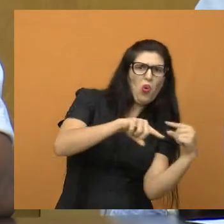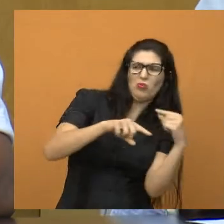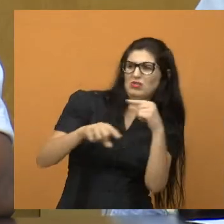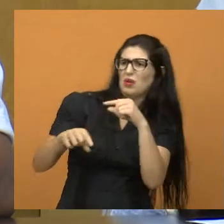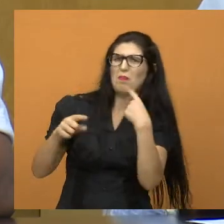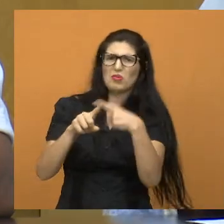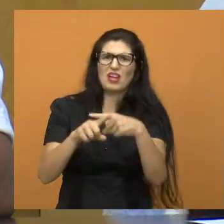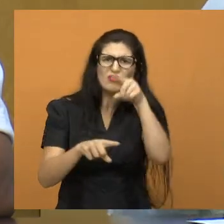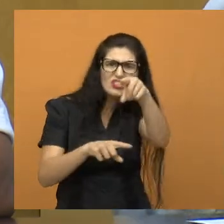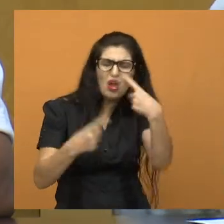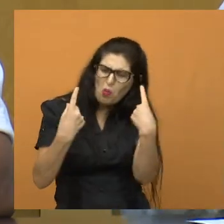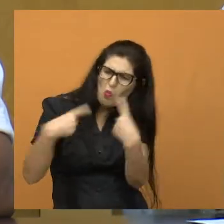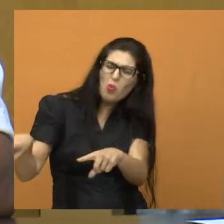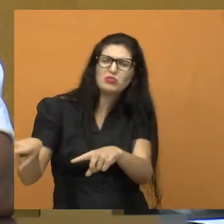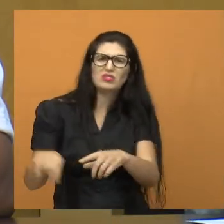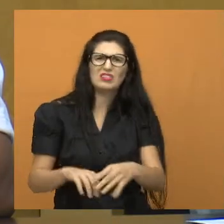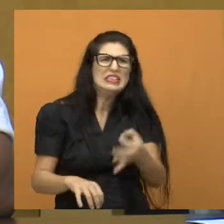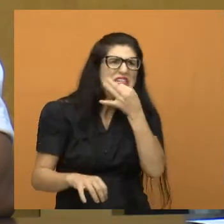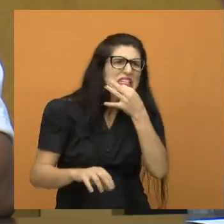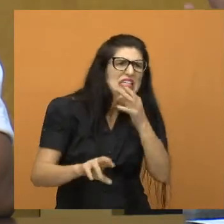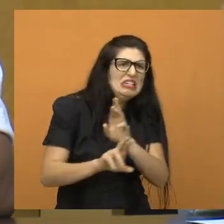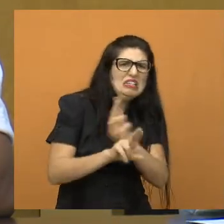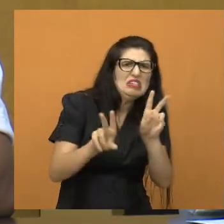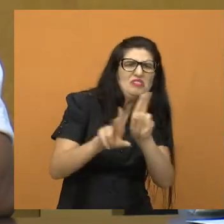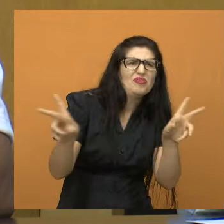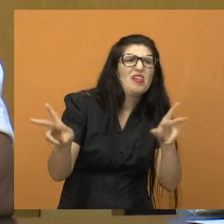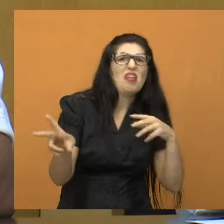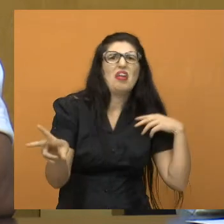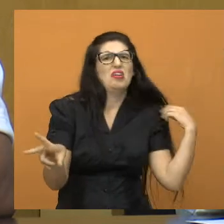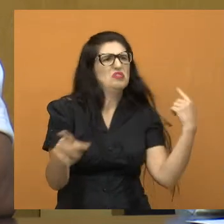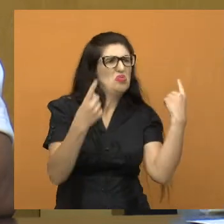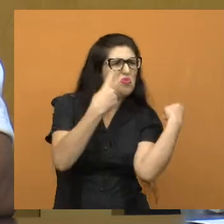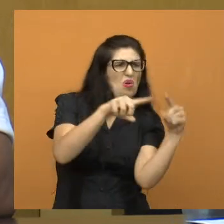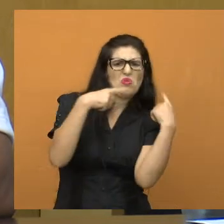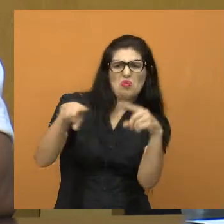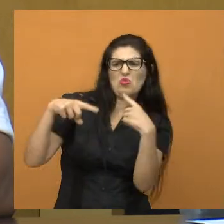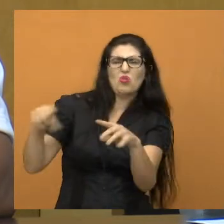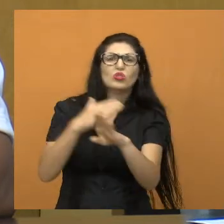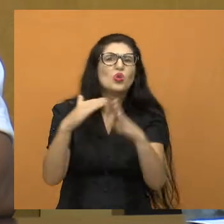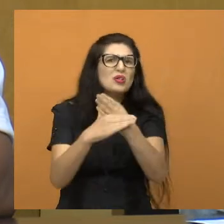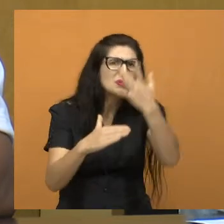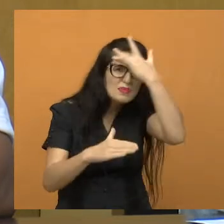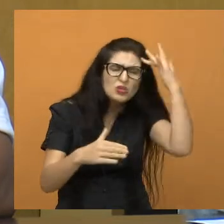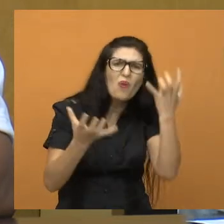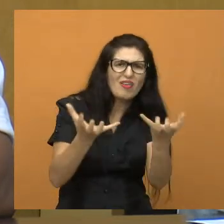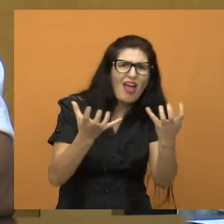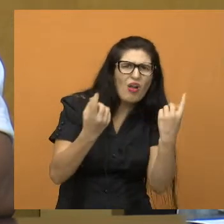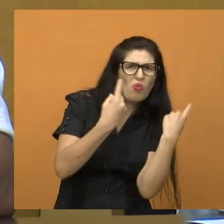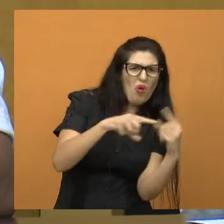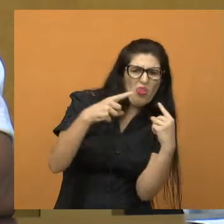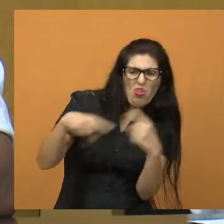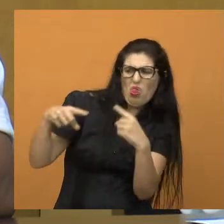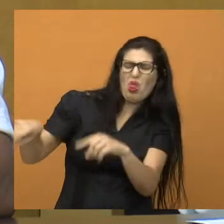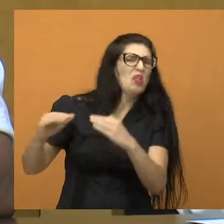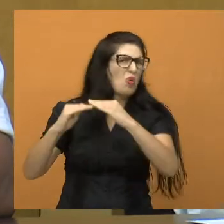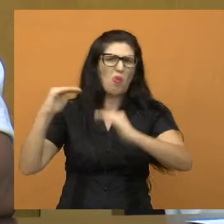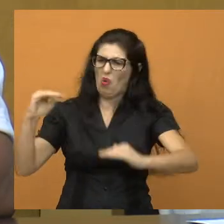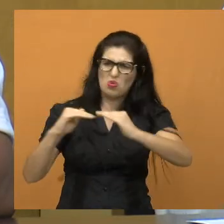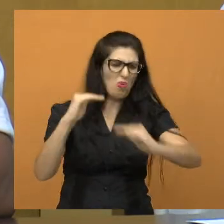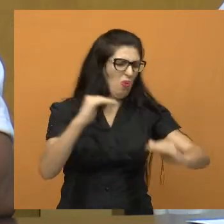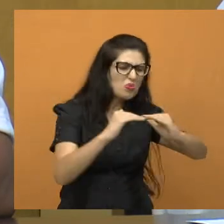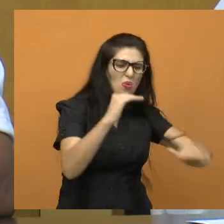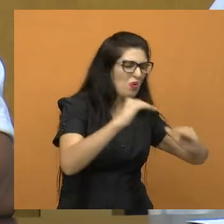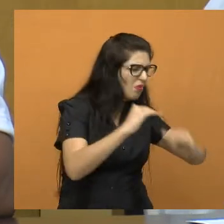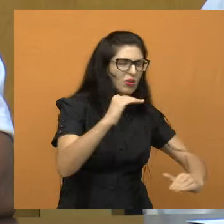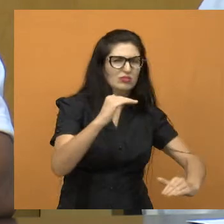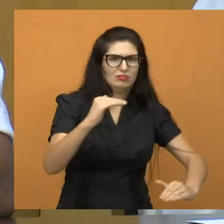coentro, porque todo mundo quer ser contra alguma coisa, e aí a violência se instala. Então, o ser humano já